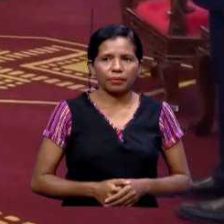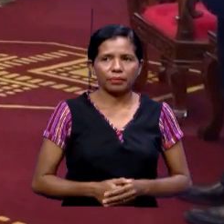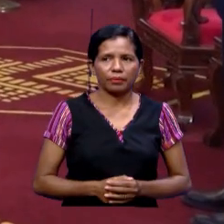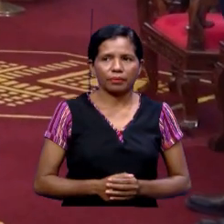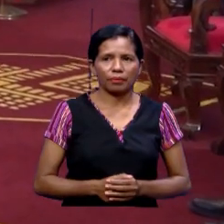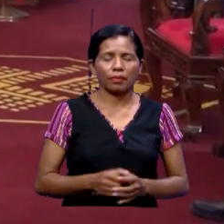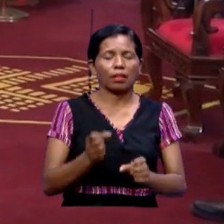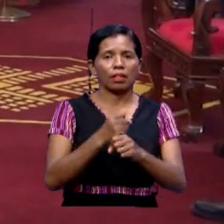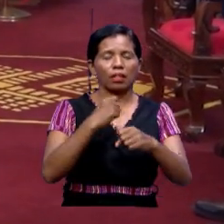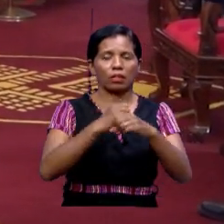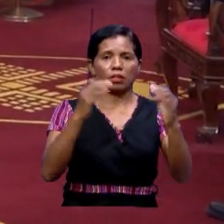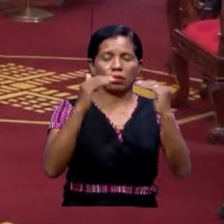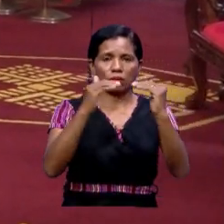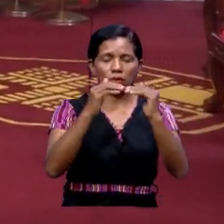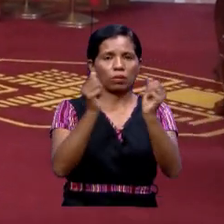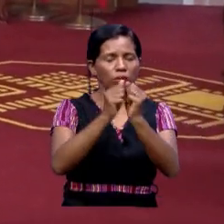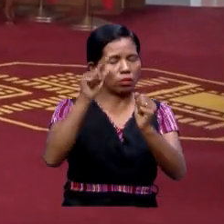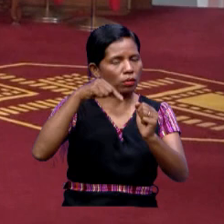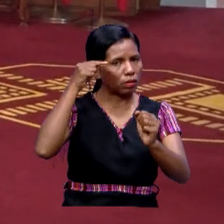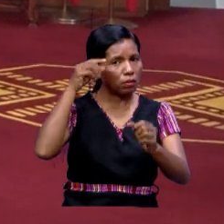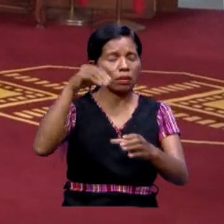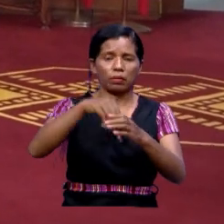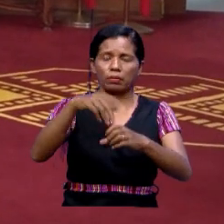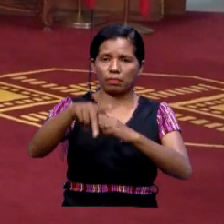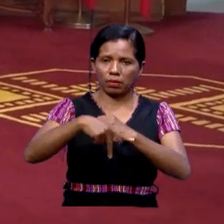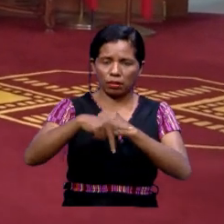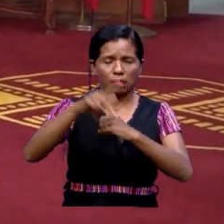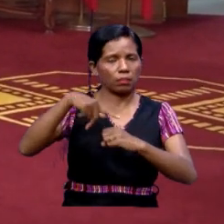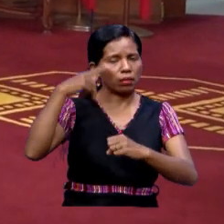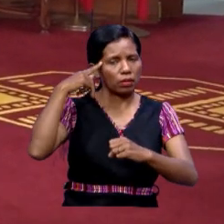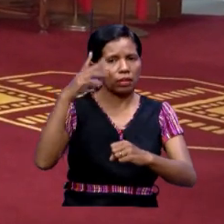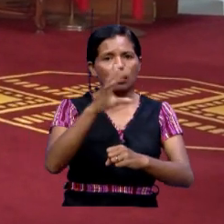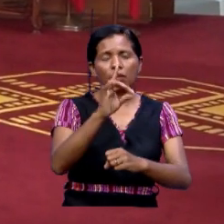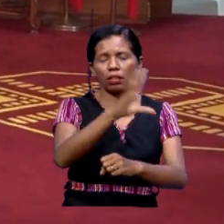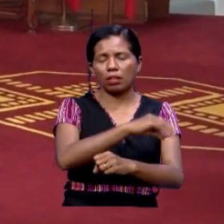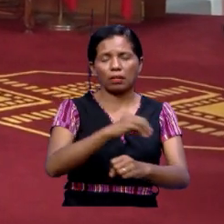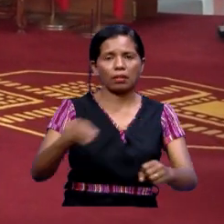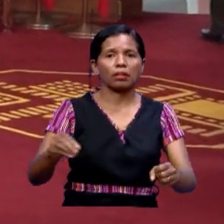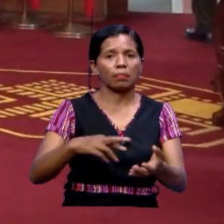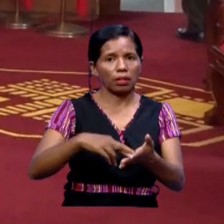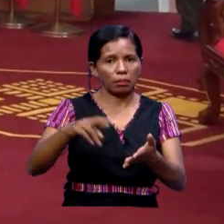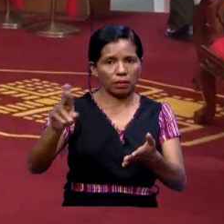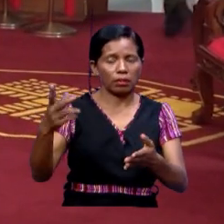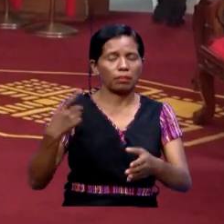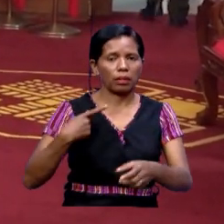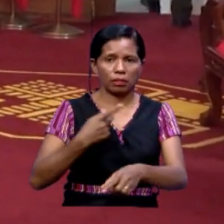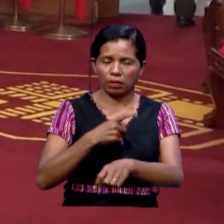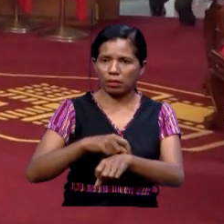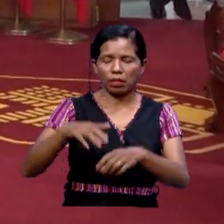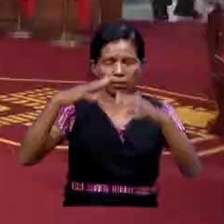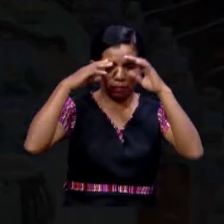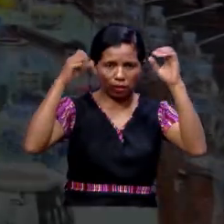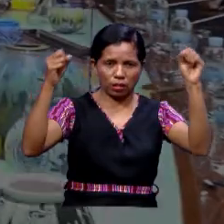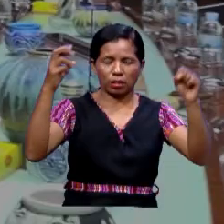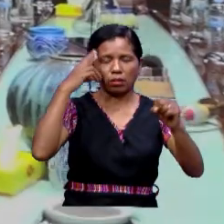Hafoin halo konsultasaun ho governo inklui partido politiku swalu na beheta na sentu ia parlamento nasional Presidente Republika José Ramos